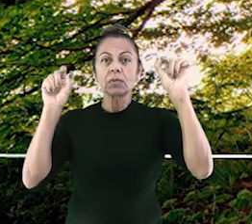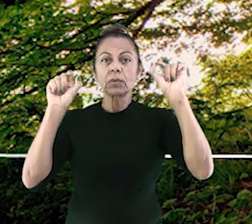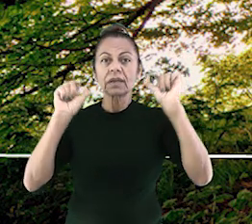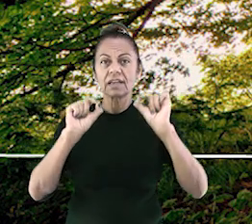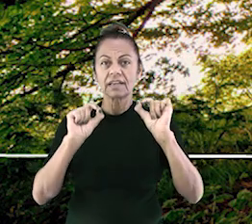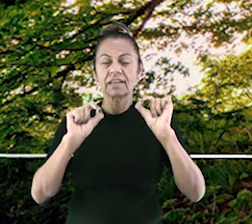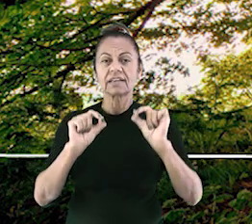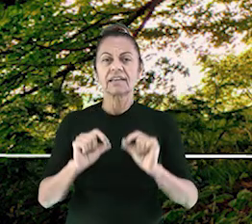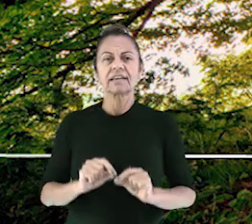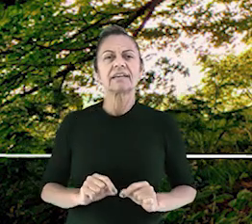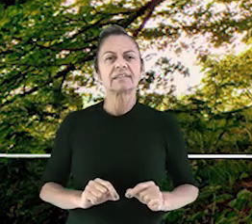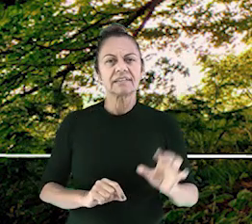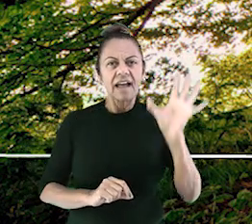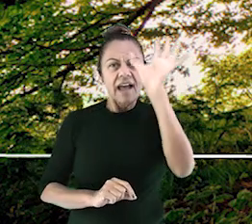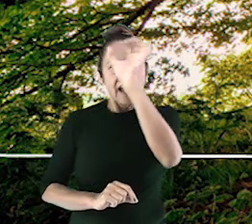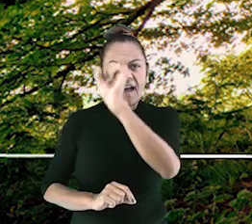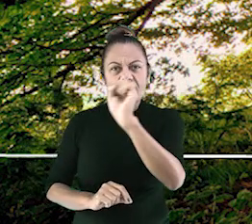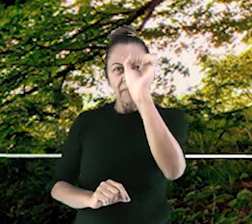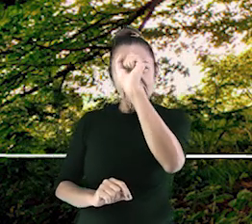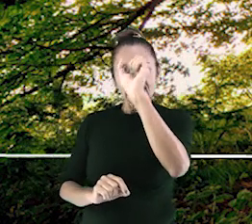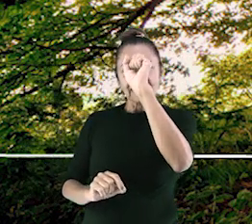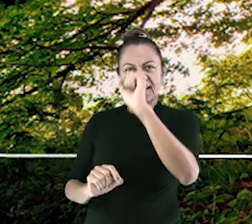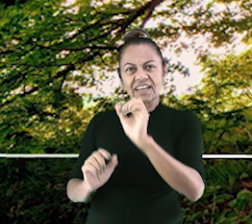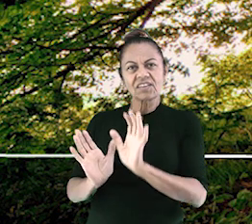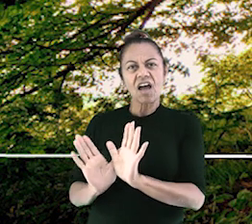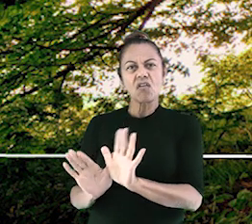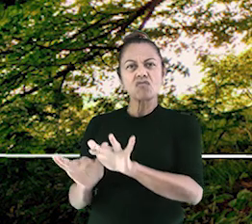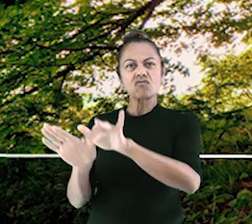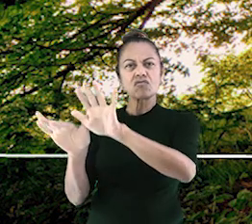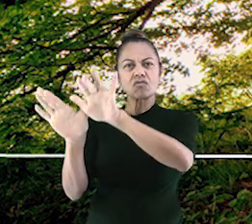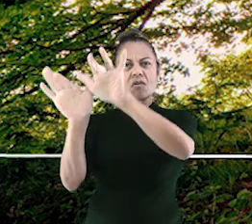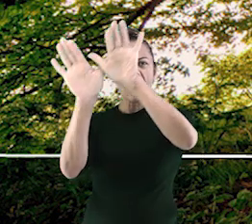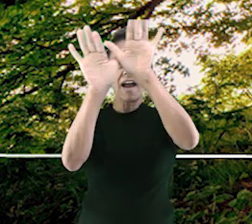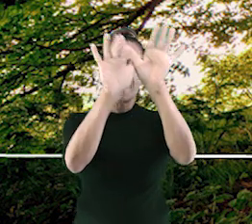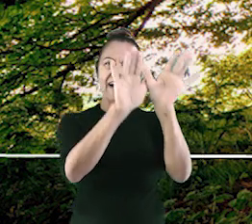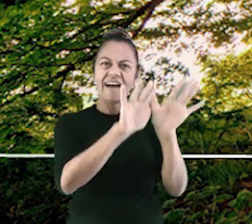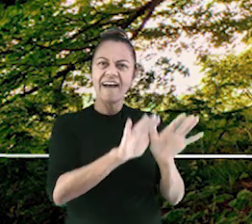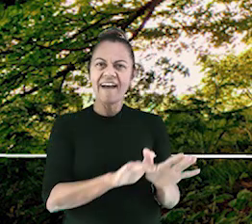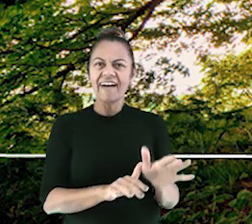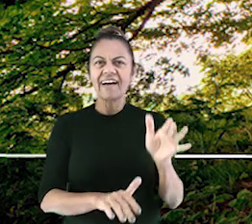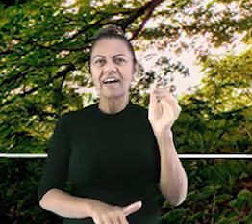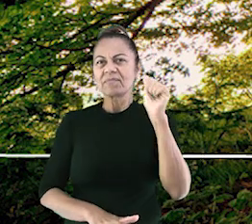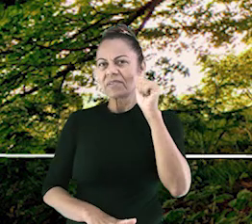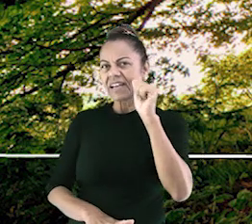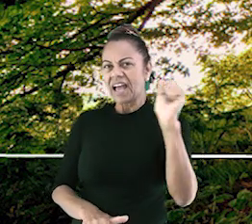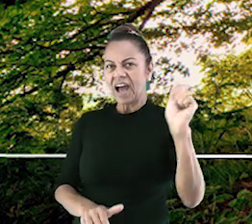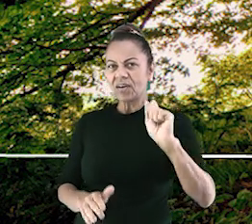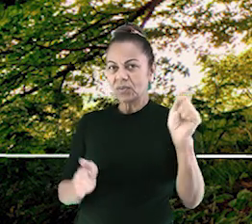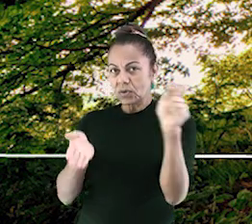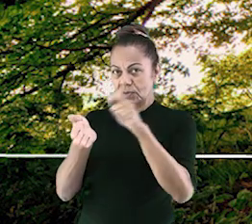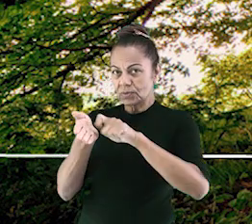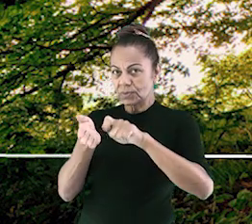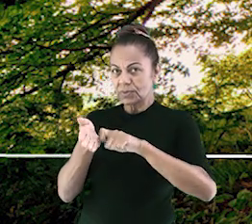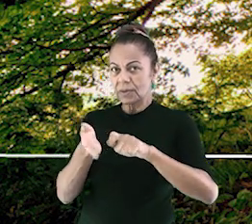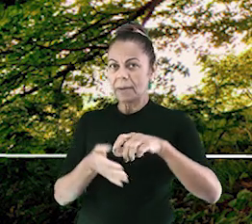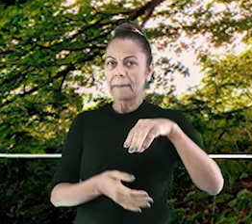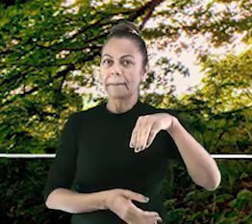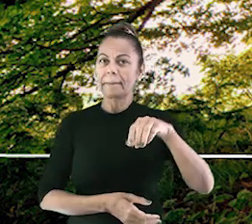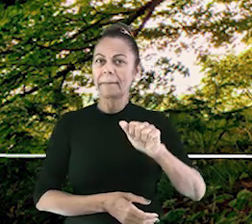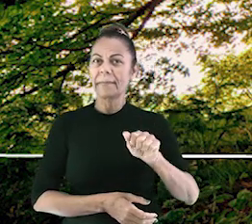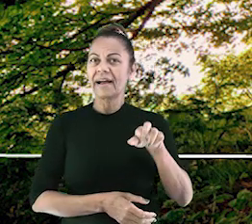é Aprendendo a Voar, de Marina Nussi. Era uma